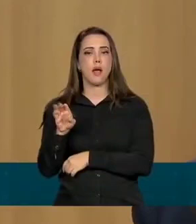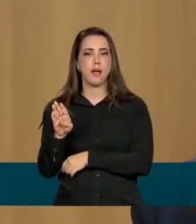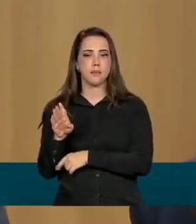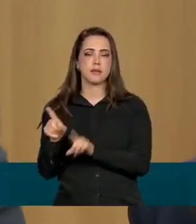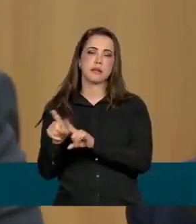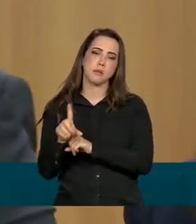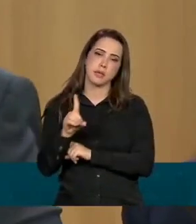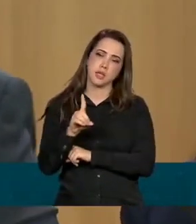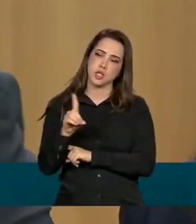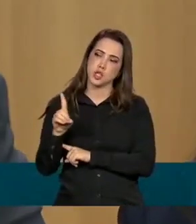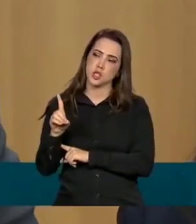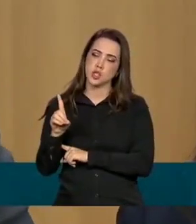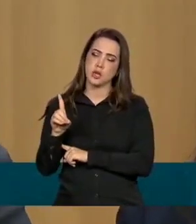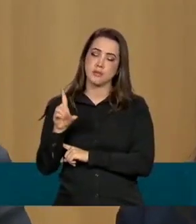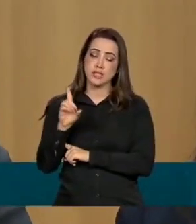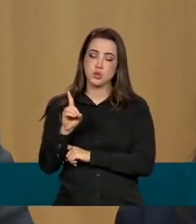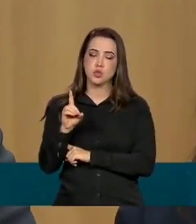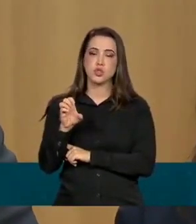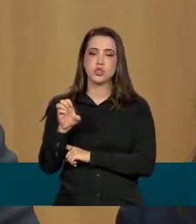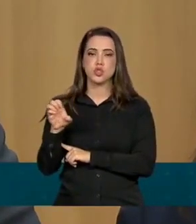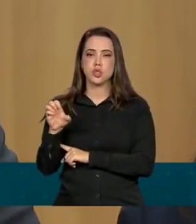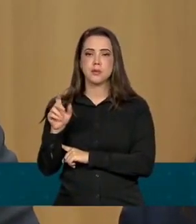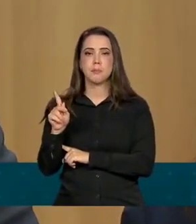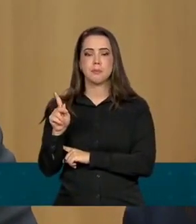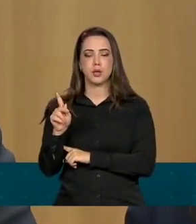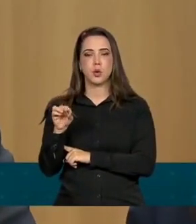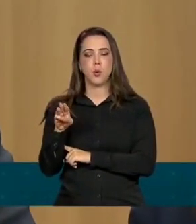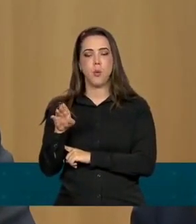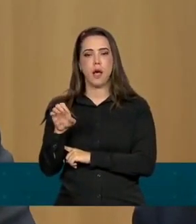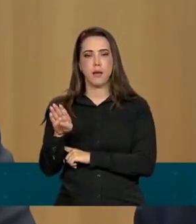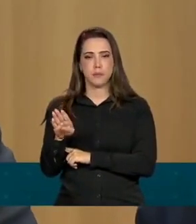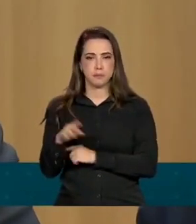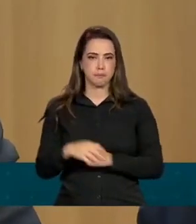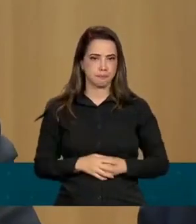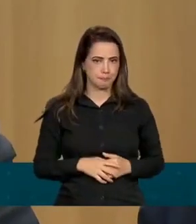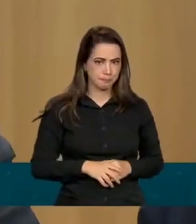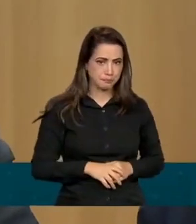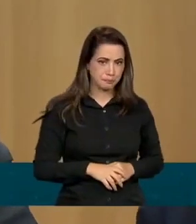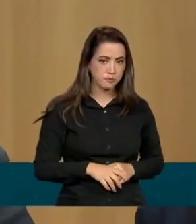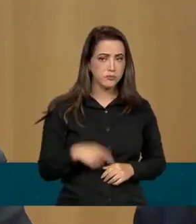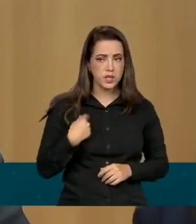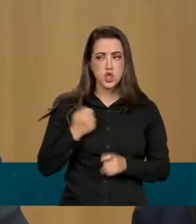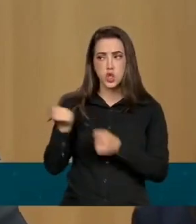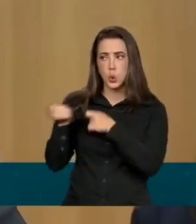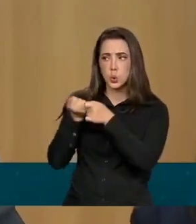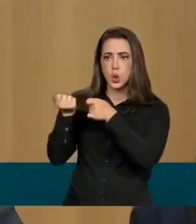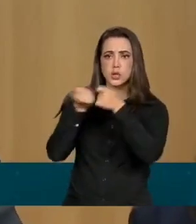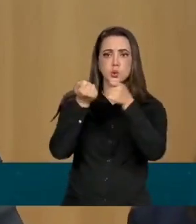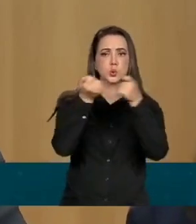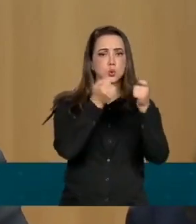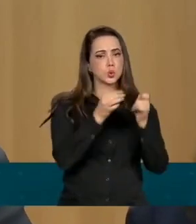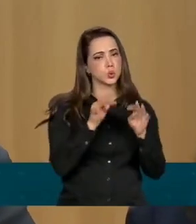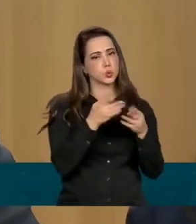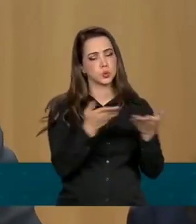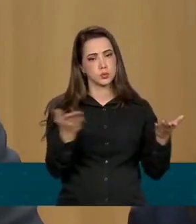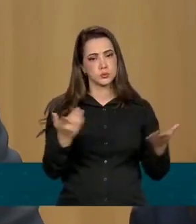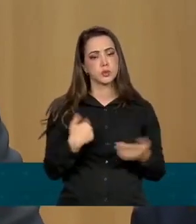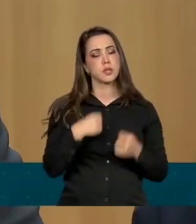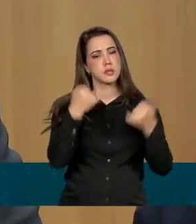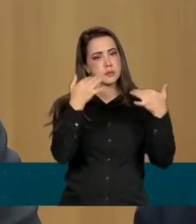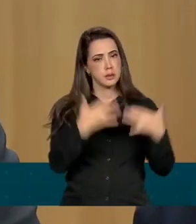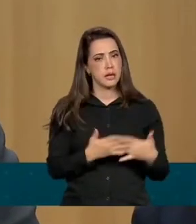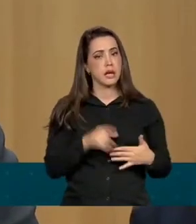com essas plataformas institucionalizadas, empresas constituídas, quero dizer que nos últimos dias houve